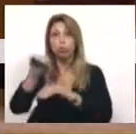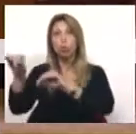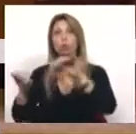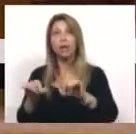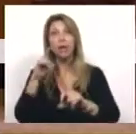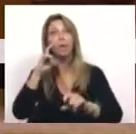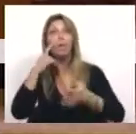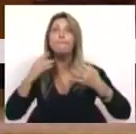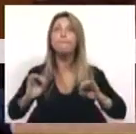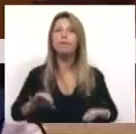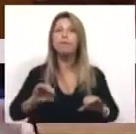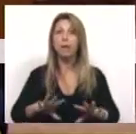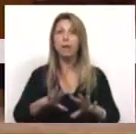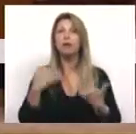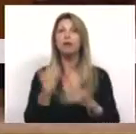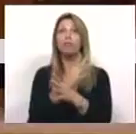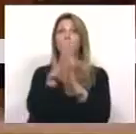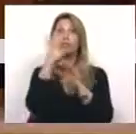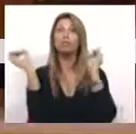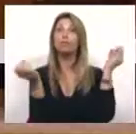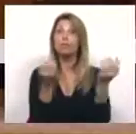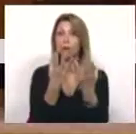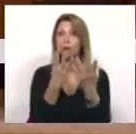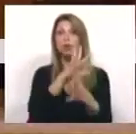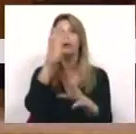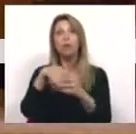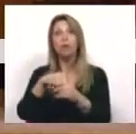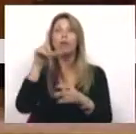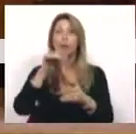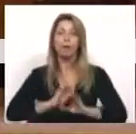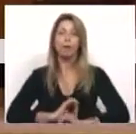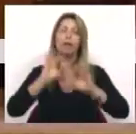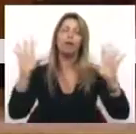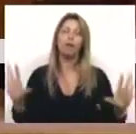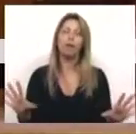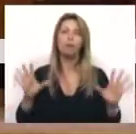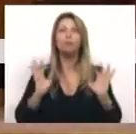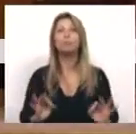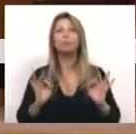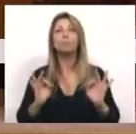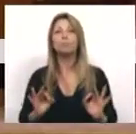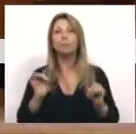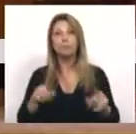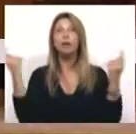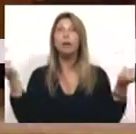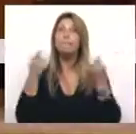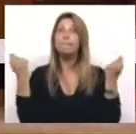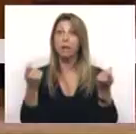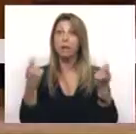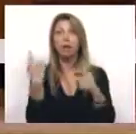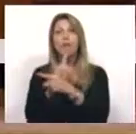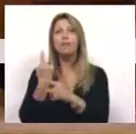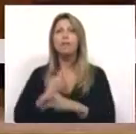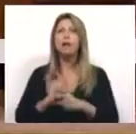os fogos florestais e que se envolva também, evidentemente, na efetivação dessas campanhas,